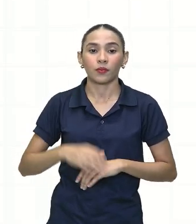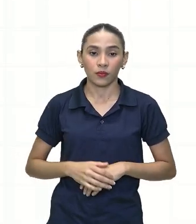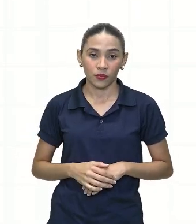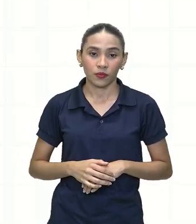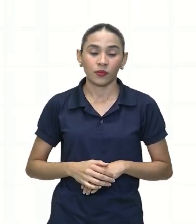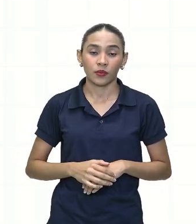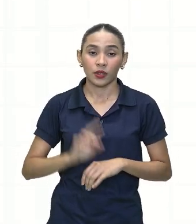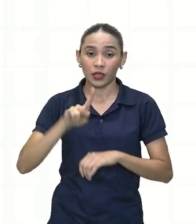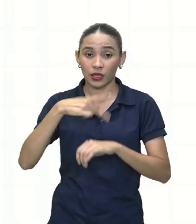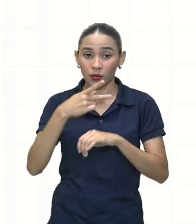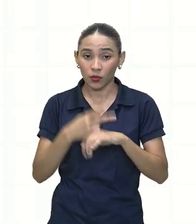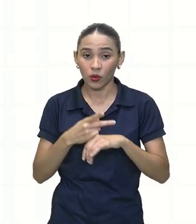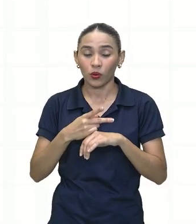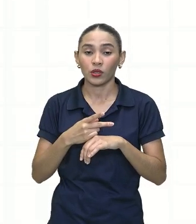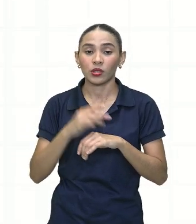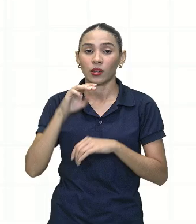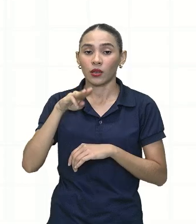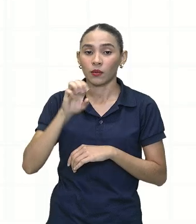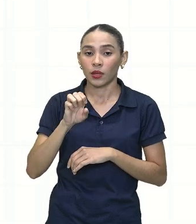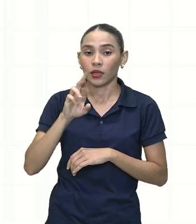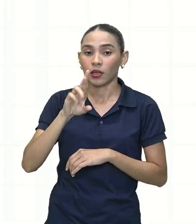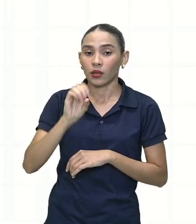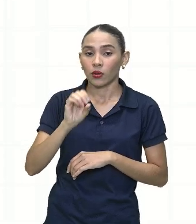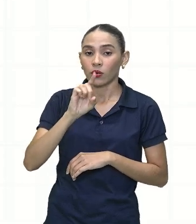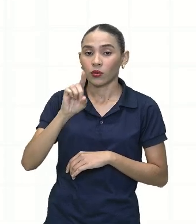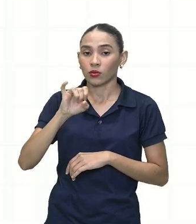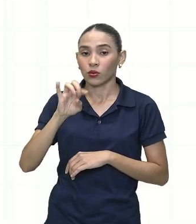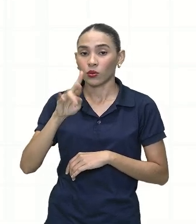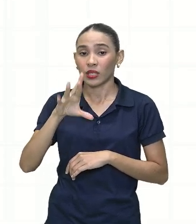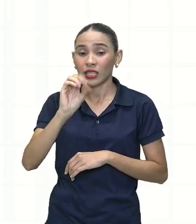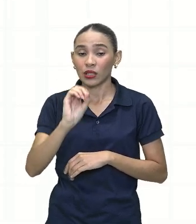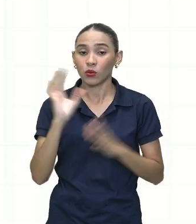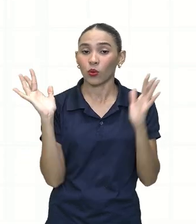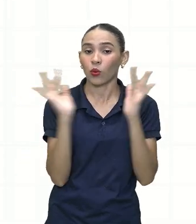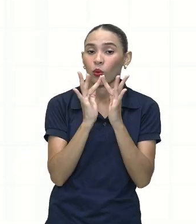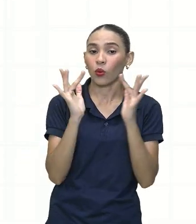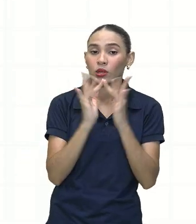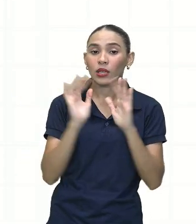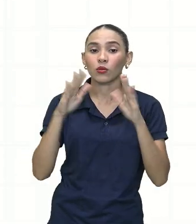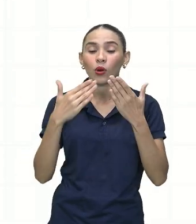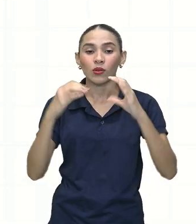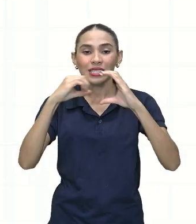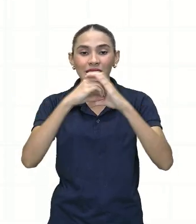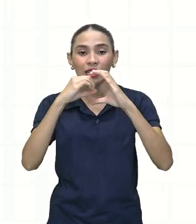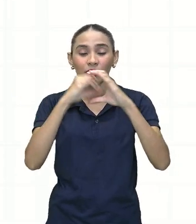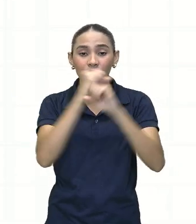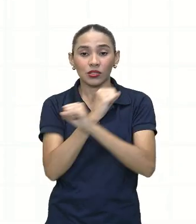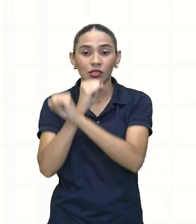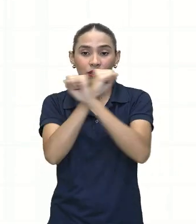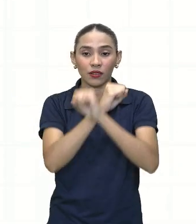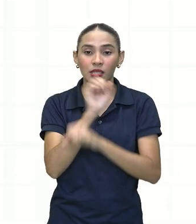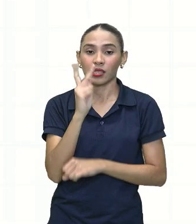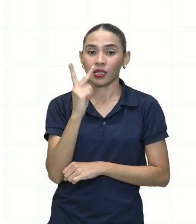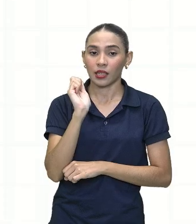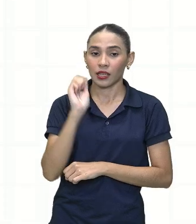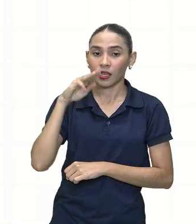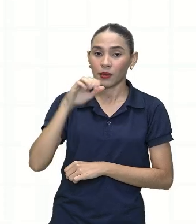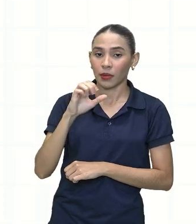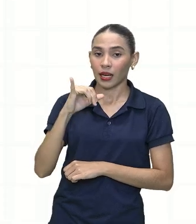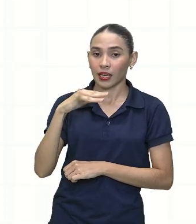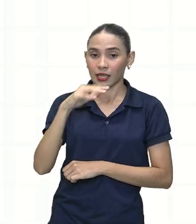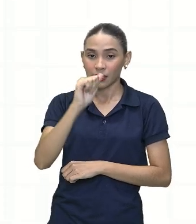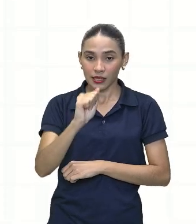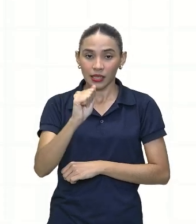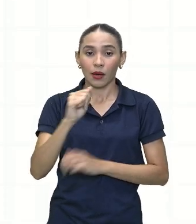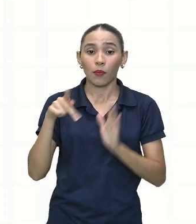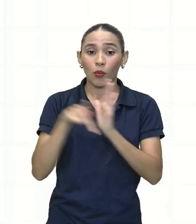e esses merozoítos, eles vão atacar quem? A hemácia. Quem é a hemácia, gente? É a nossa célula